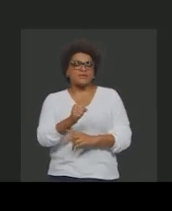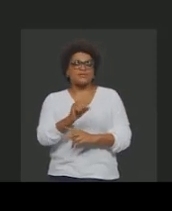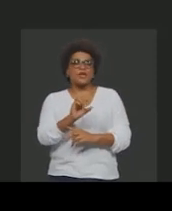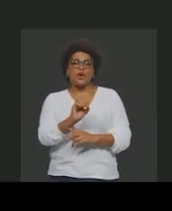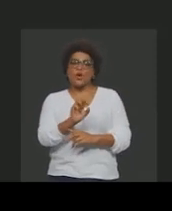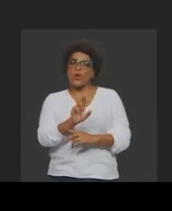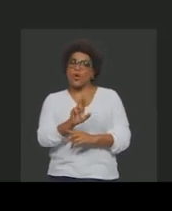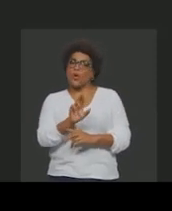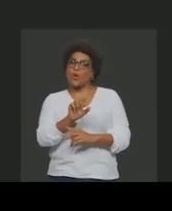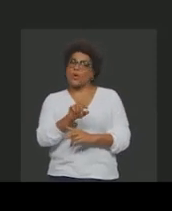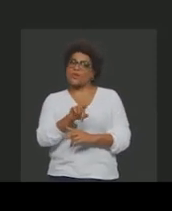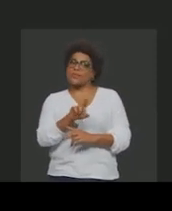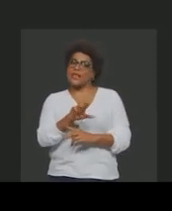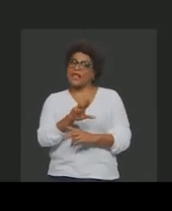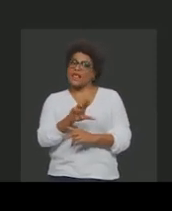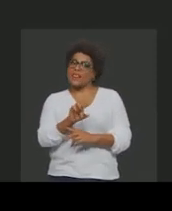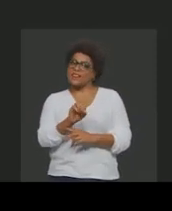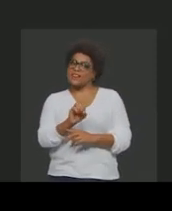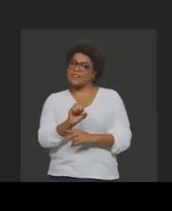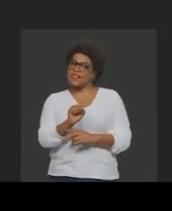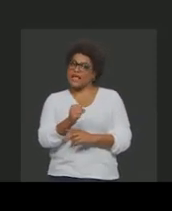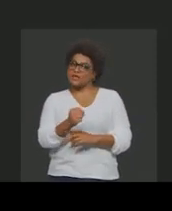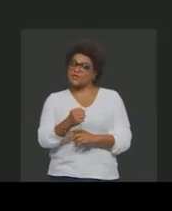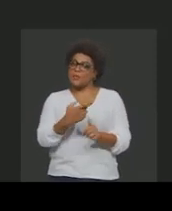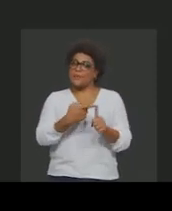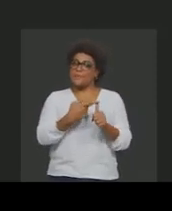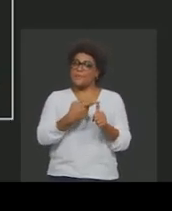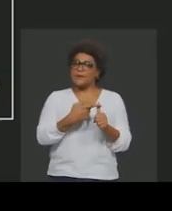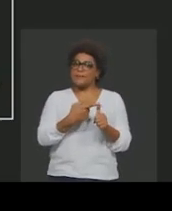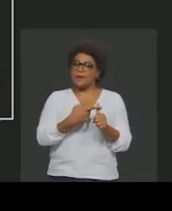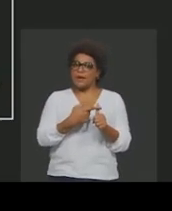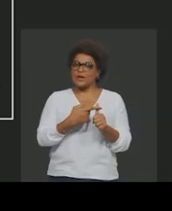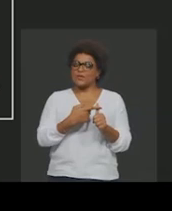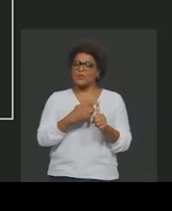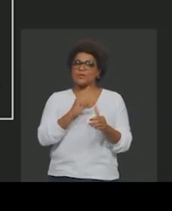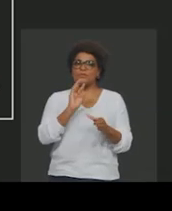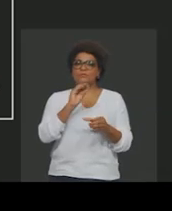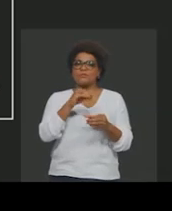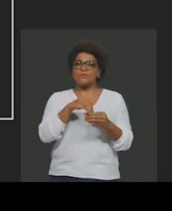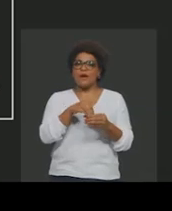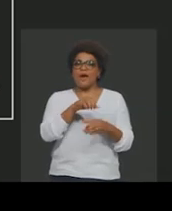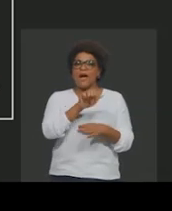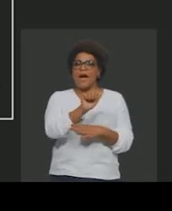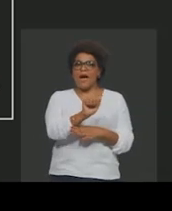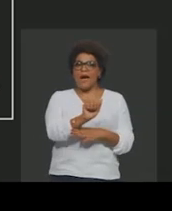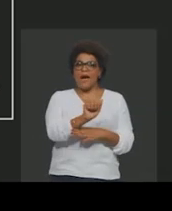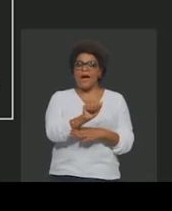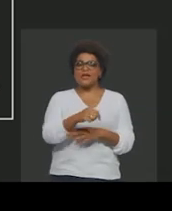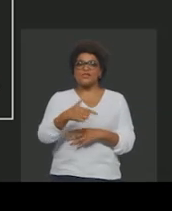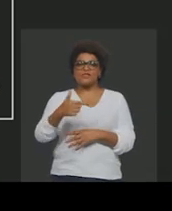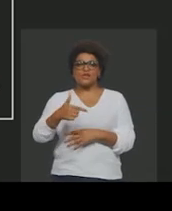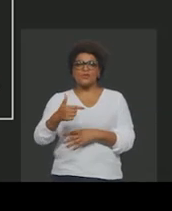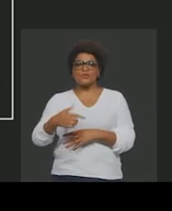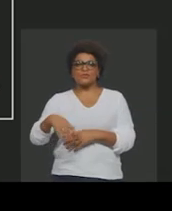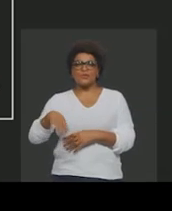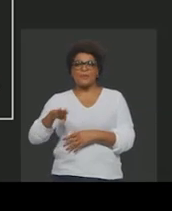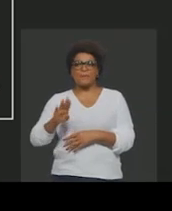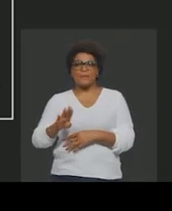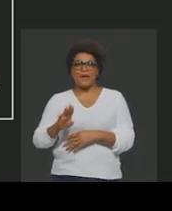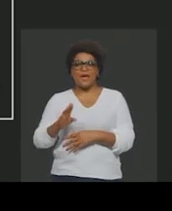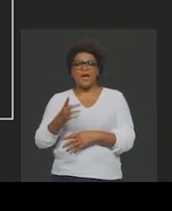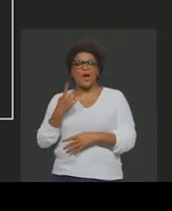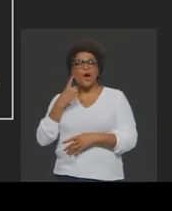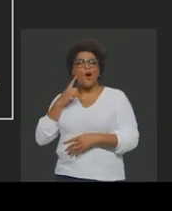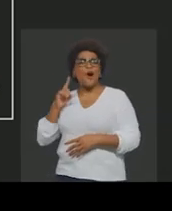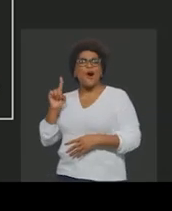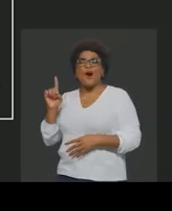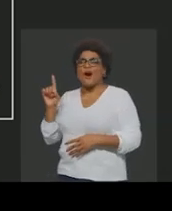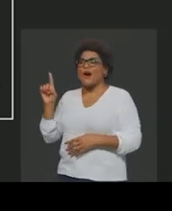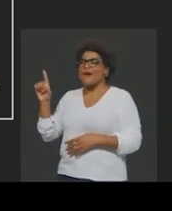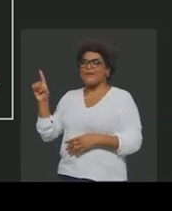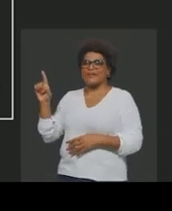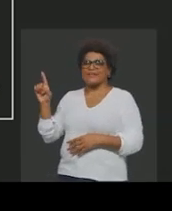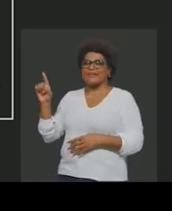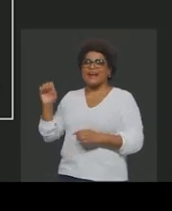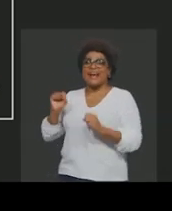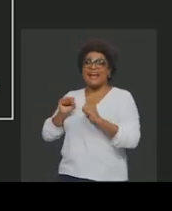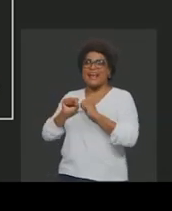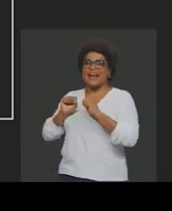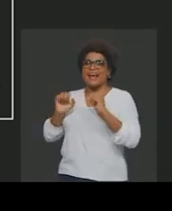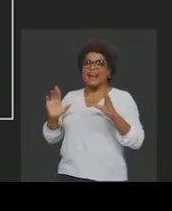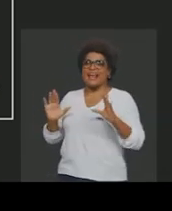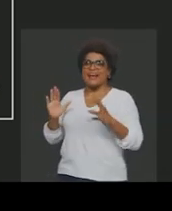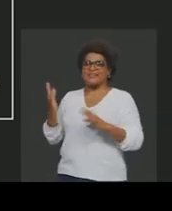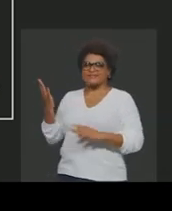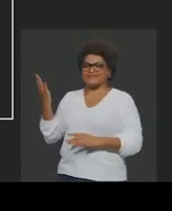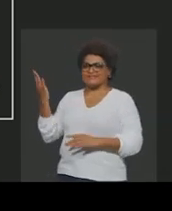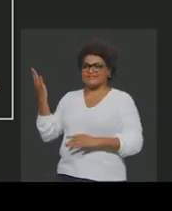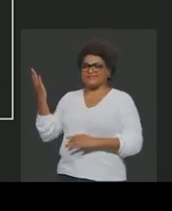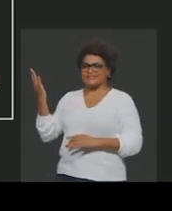e a segunda entrada no conjunto B. Da figura vai ficar mais fácil aqui, ó. Inventei aí dois conjuntos. O conjunto A só tem